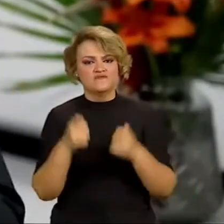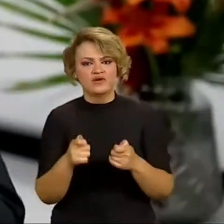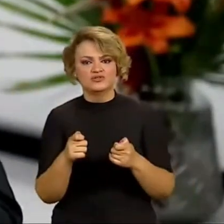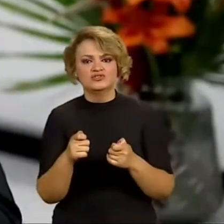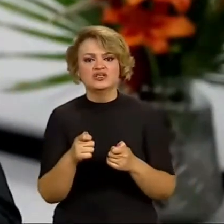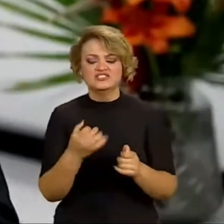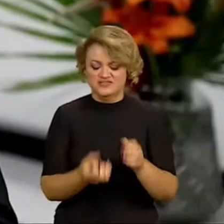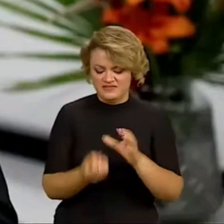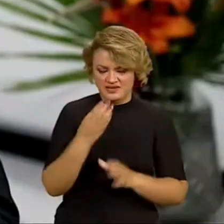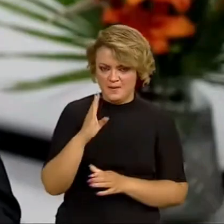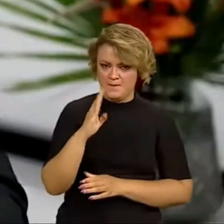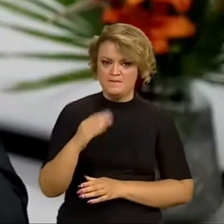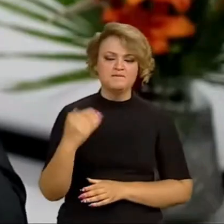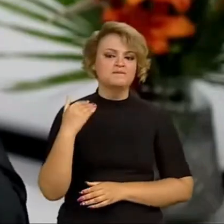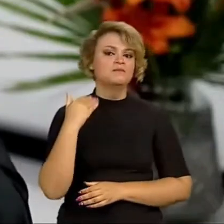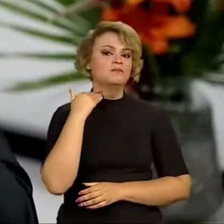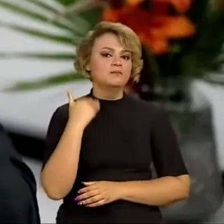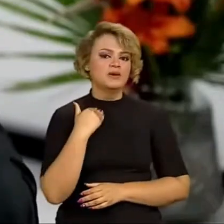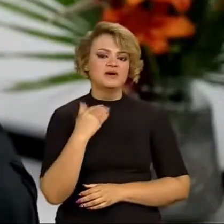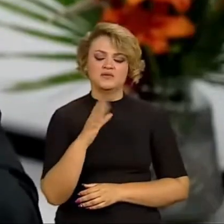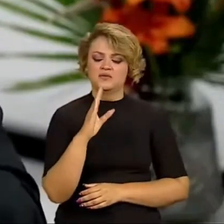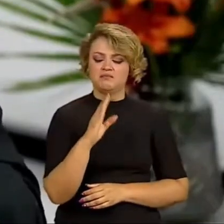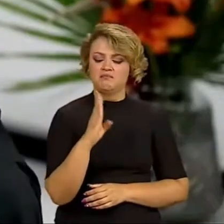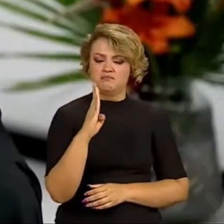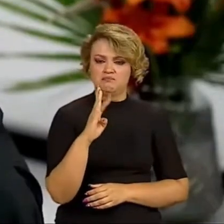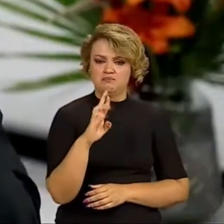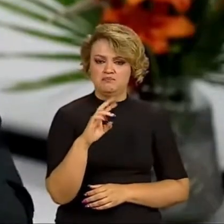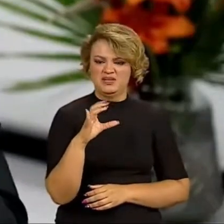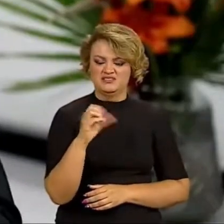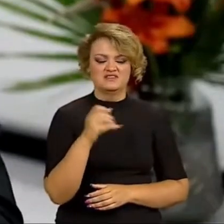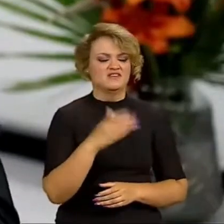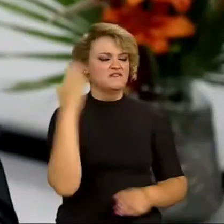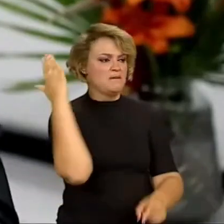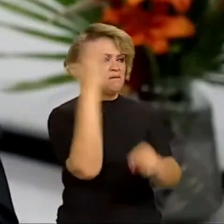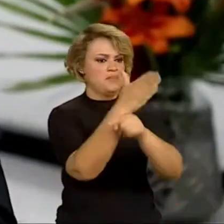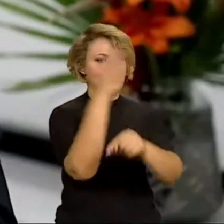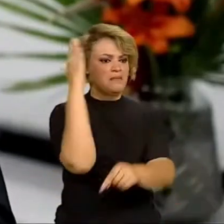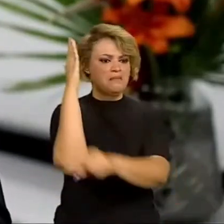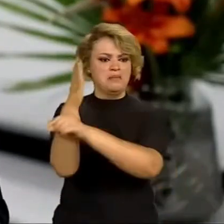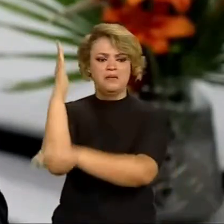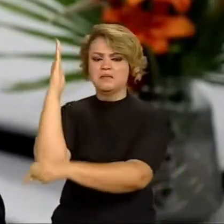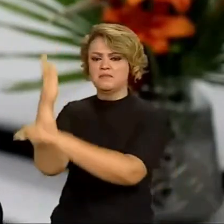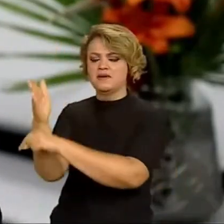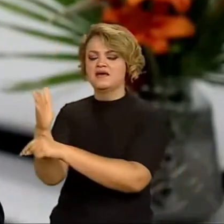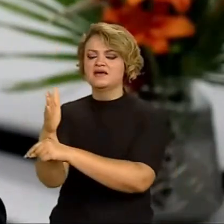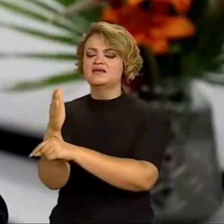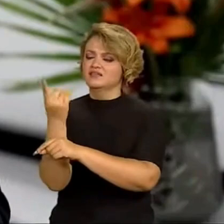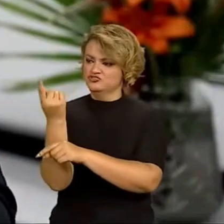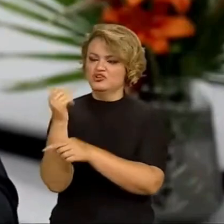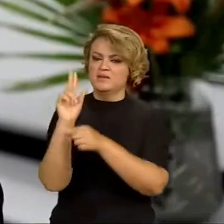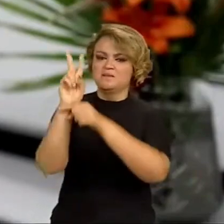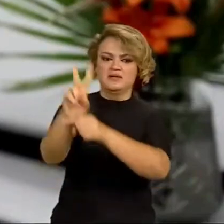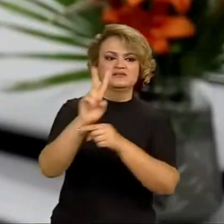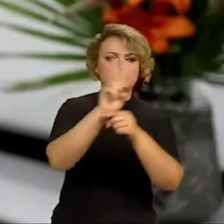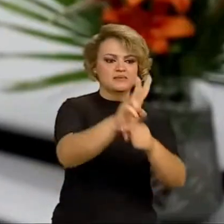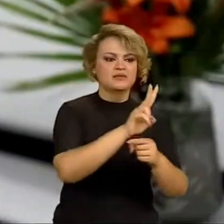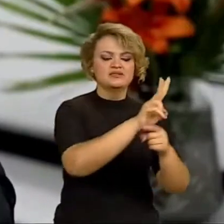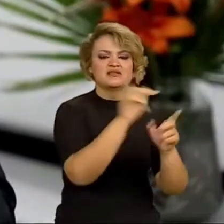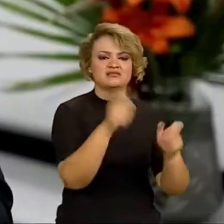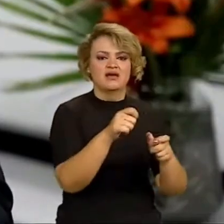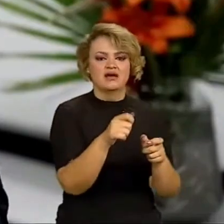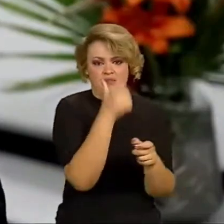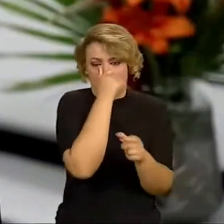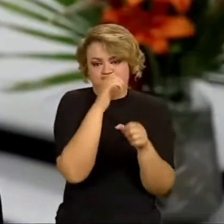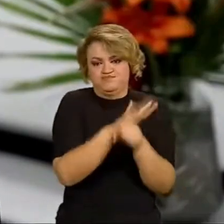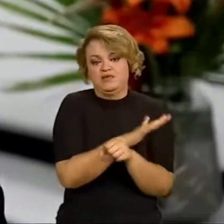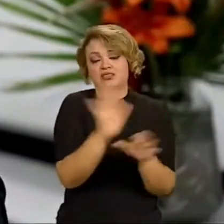que seja maior do que o FMI, mas que tenha outro critério de emprestar dinheiro para os países, não de sufocar, mas de